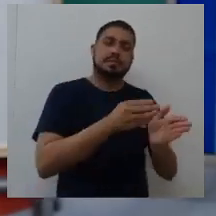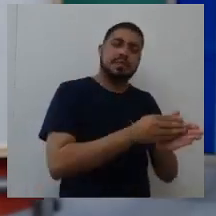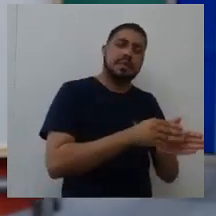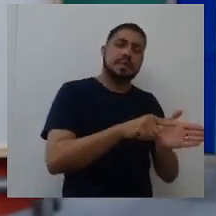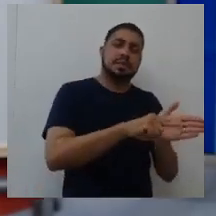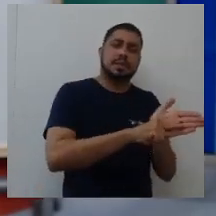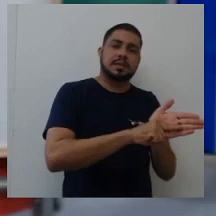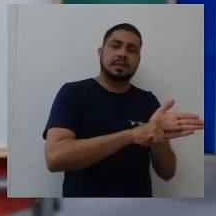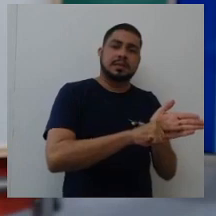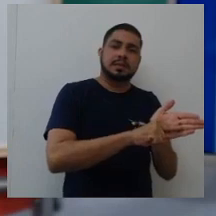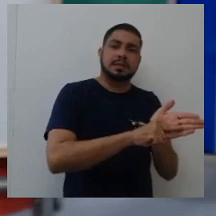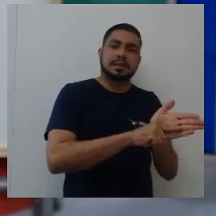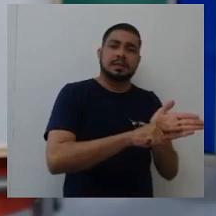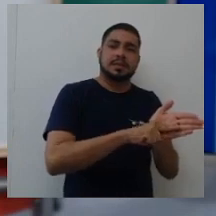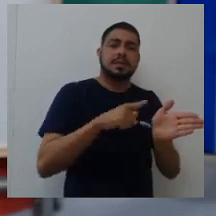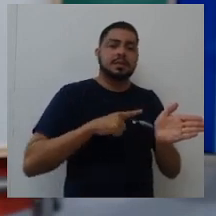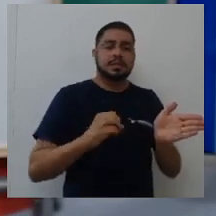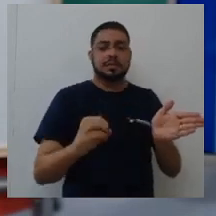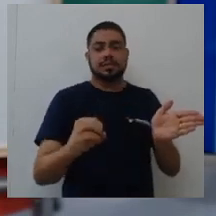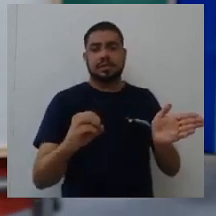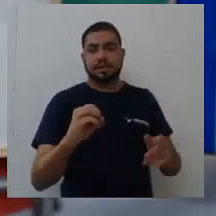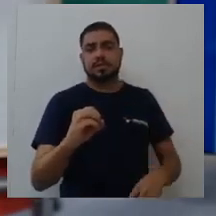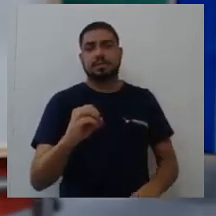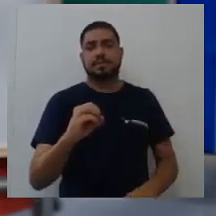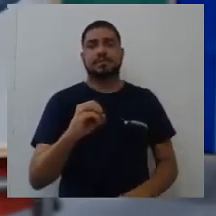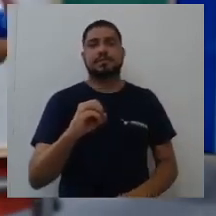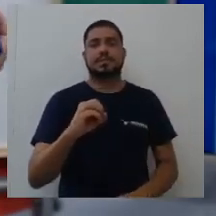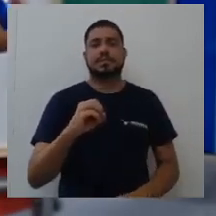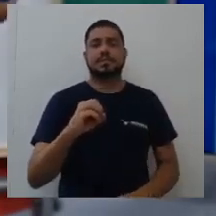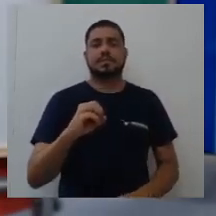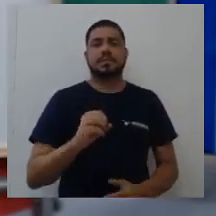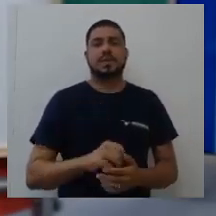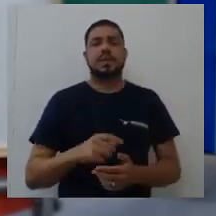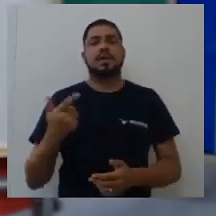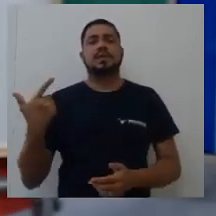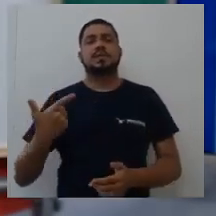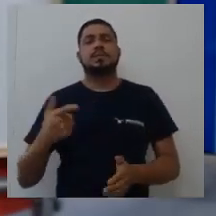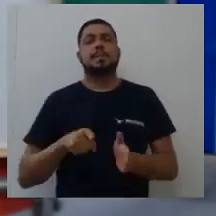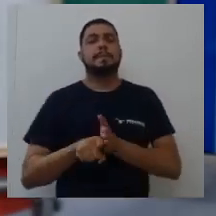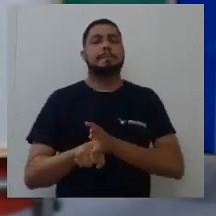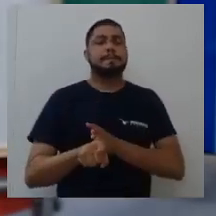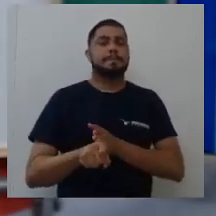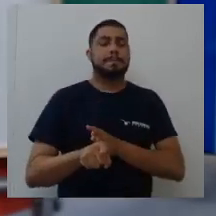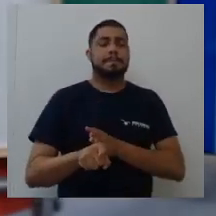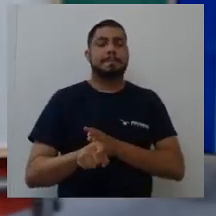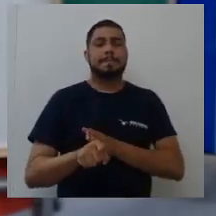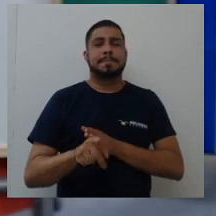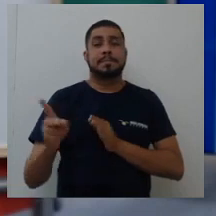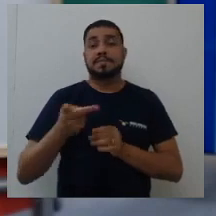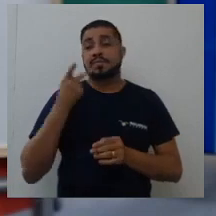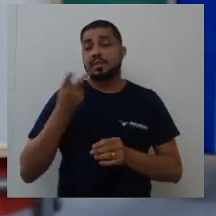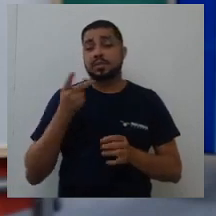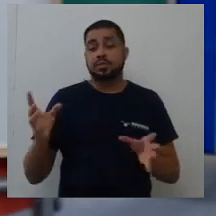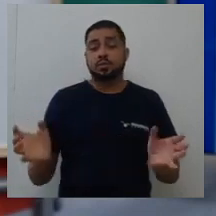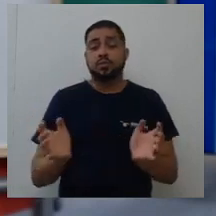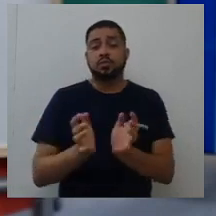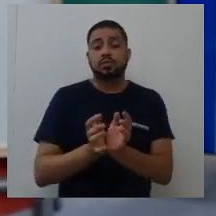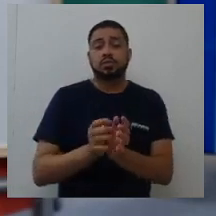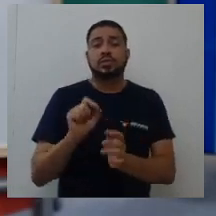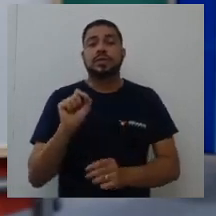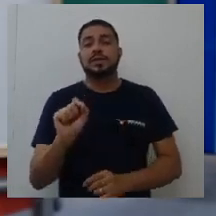negativa, tá? Aqui eu tenho 0. Segunda pergunta dela ali, ela está falando sobre o conjunto